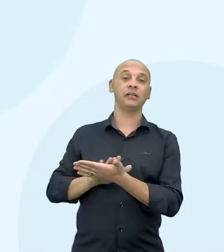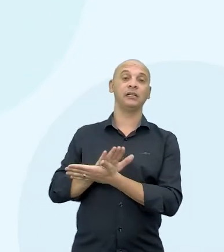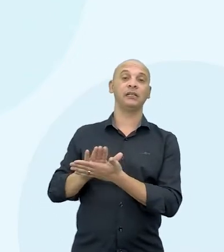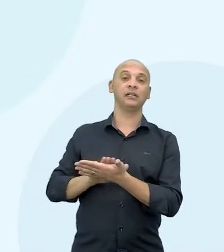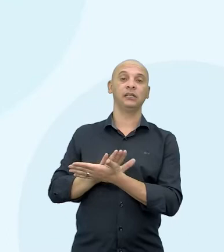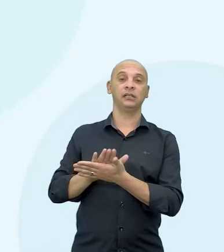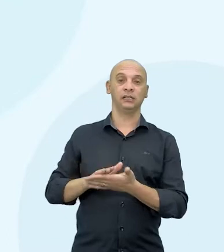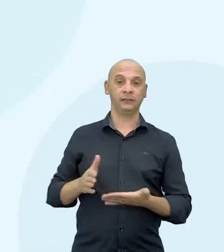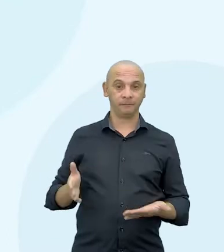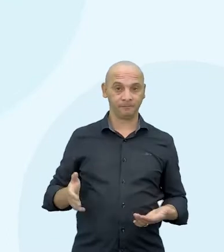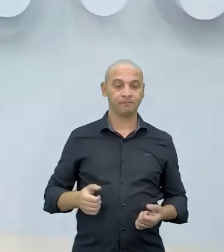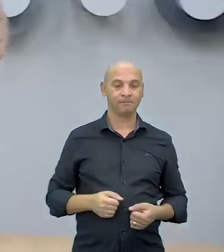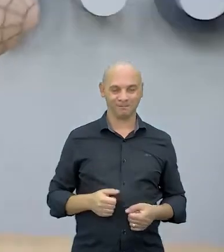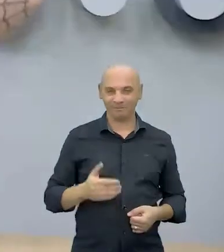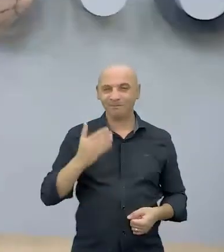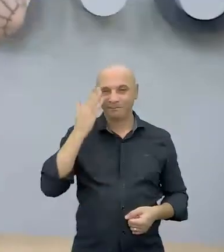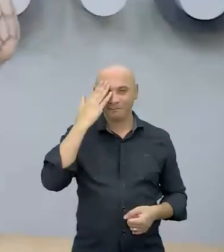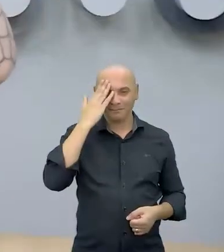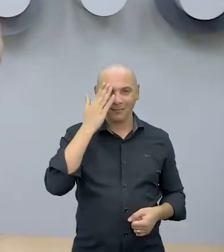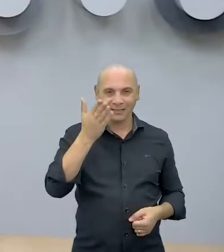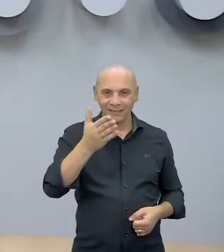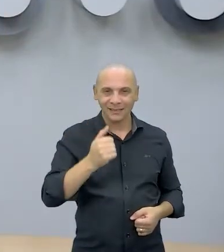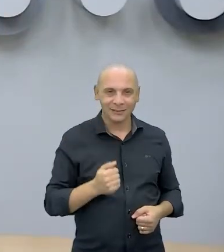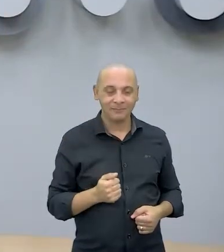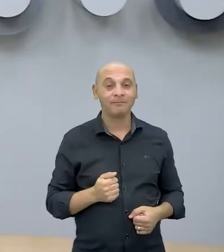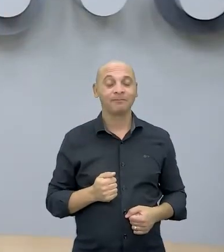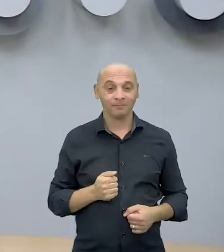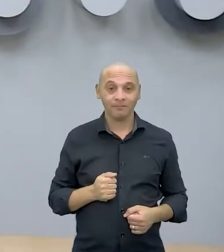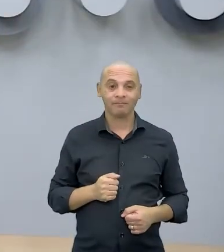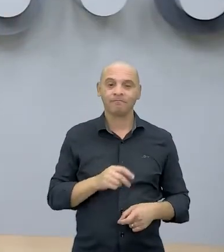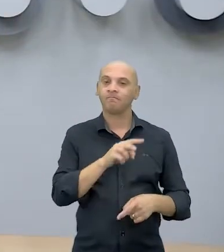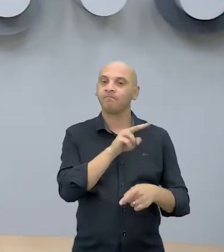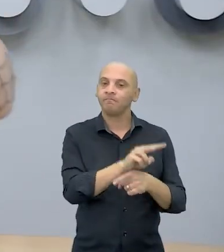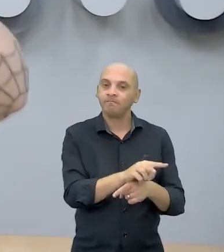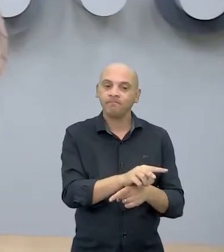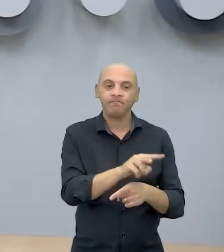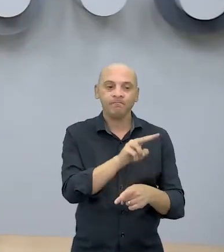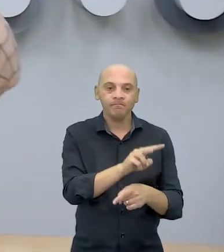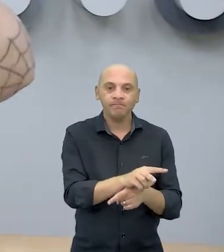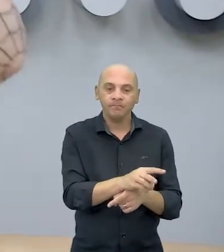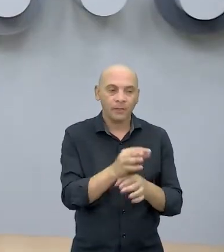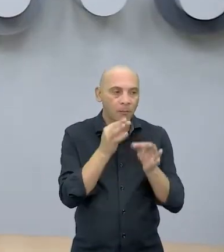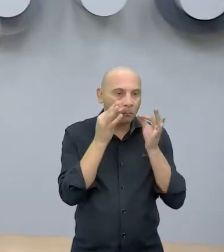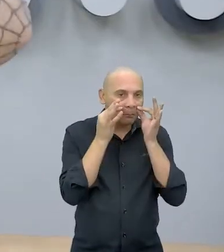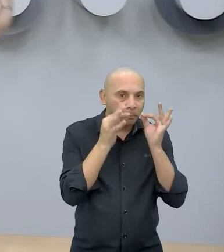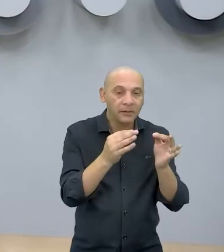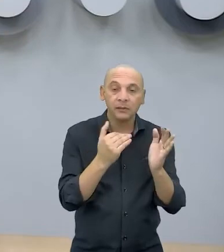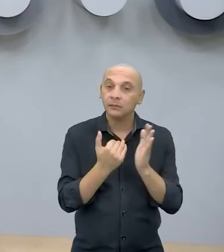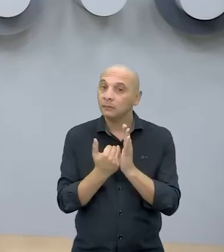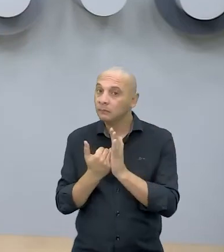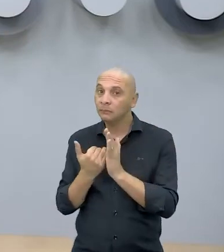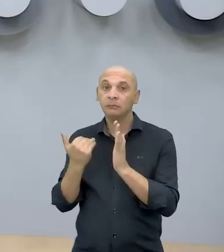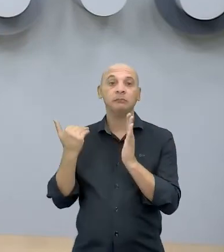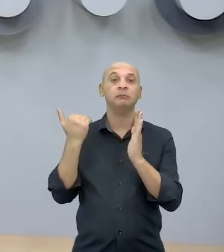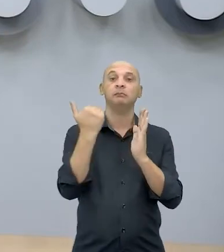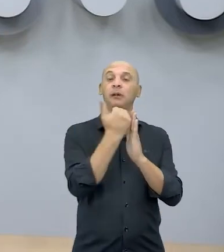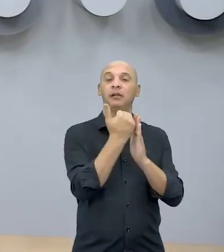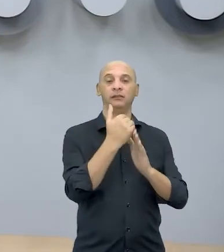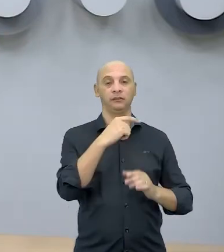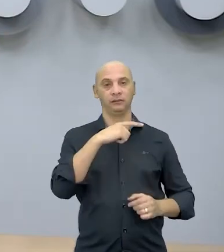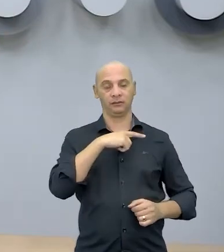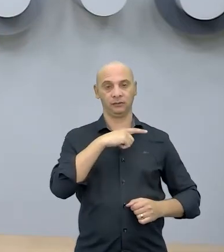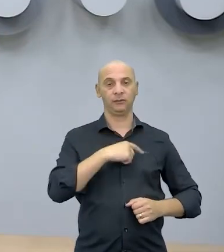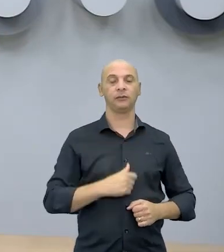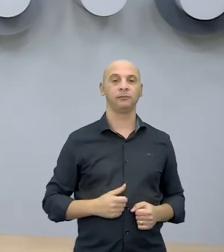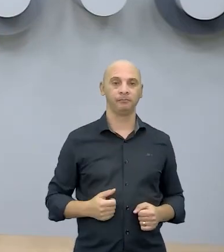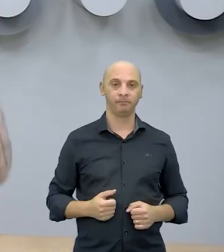prestações. Estão entendendo como que o nível, o grau de monitoramento vai ficando cada vez mais elevado